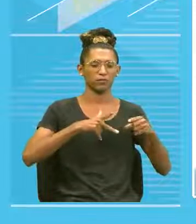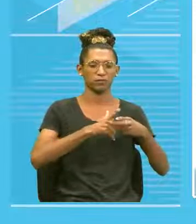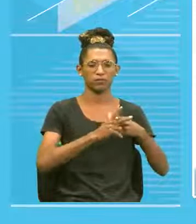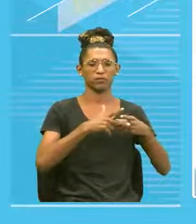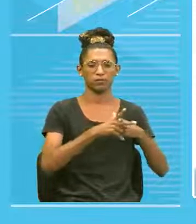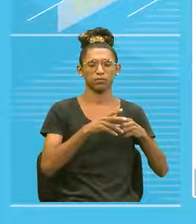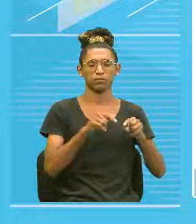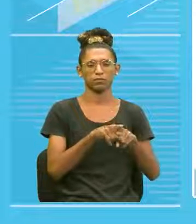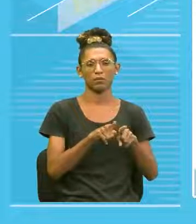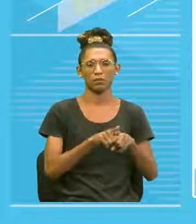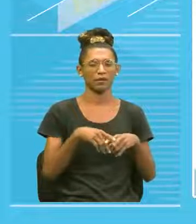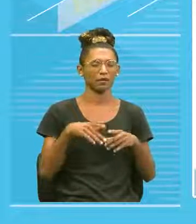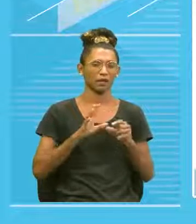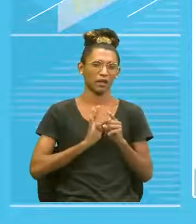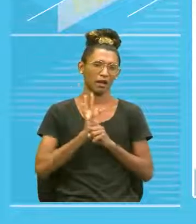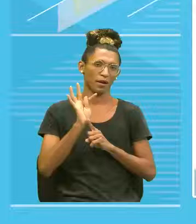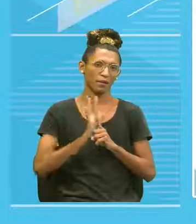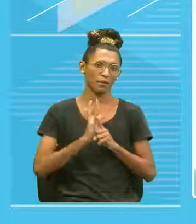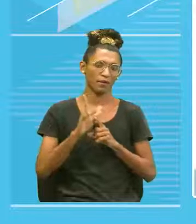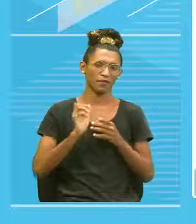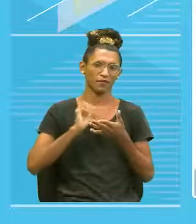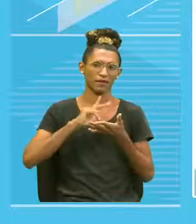a termelétrica